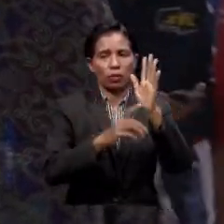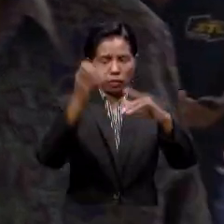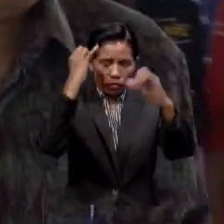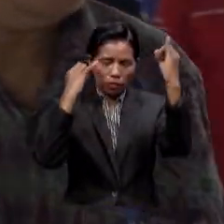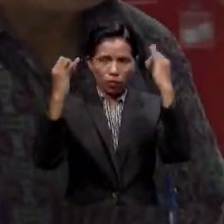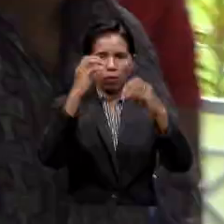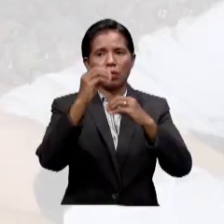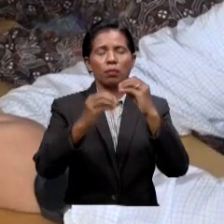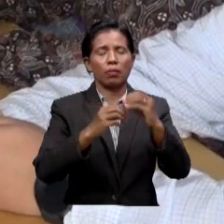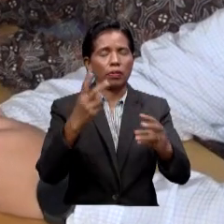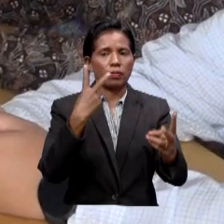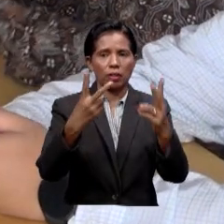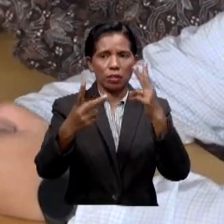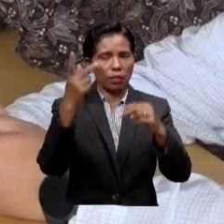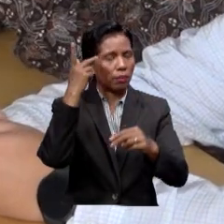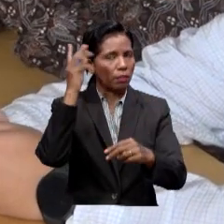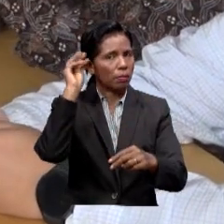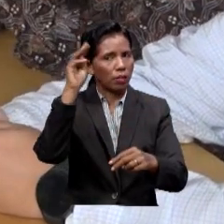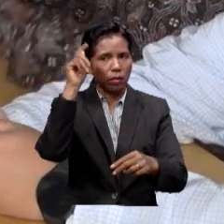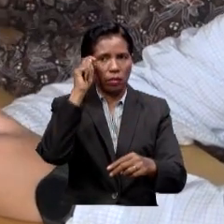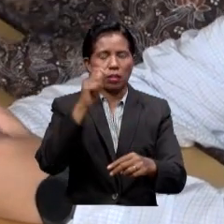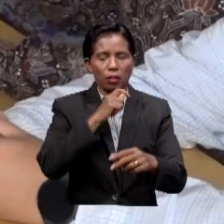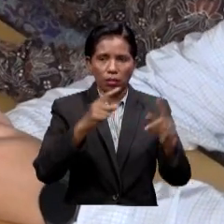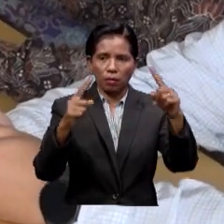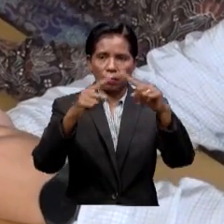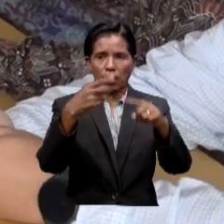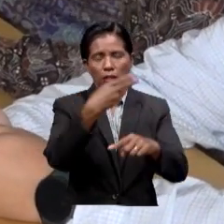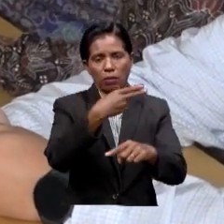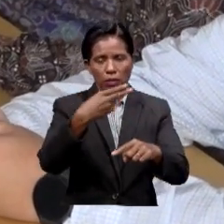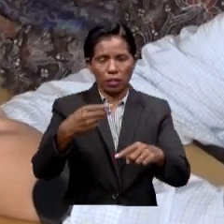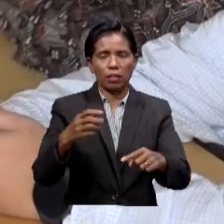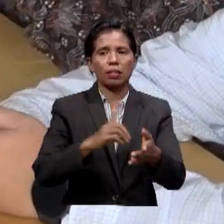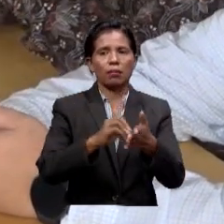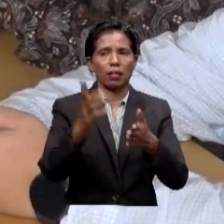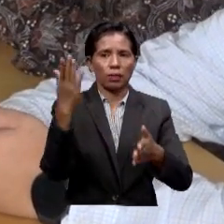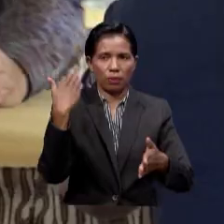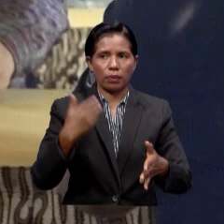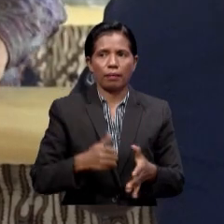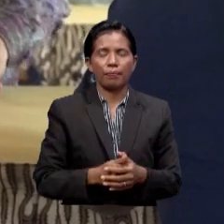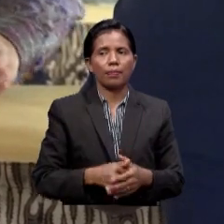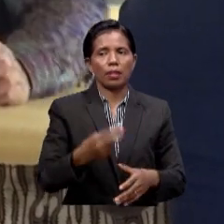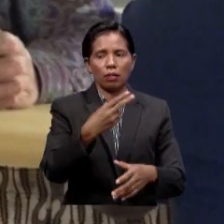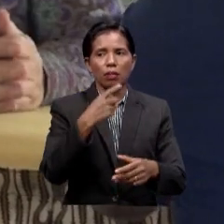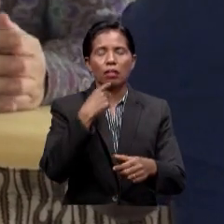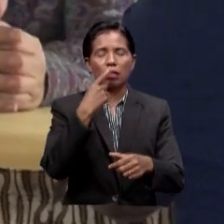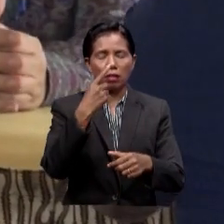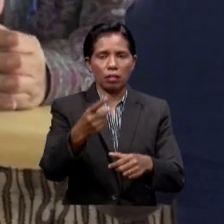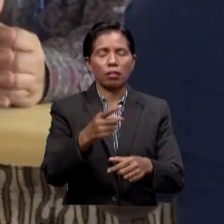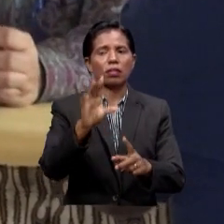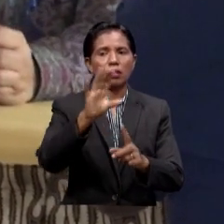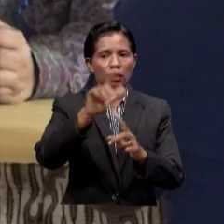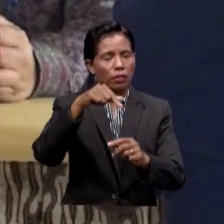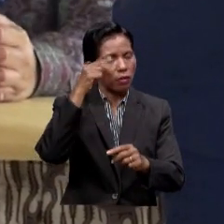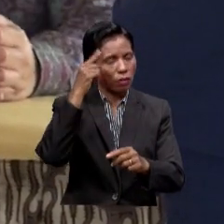a visita do primeiro-ministro Taur Matanruak Nian na Indonésia semana kotuk. Diplomata indonésia afirma, durante seu governo